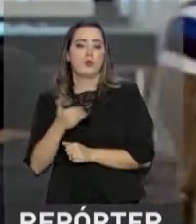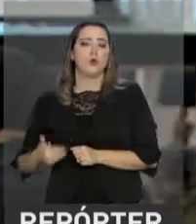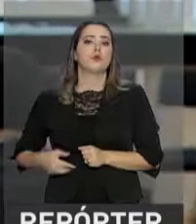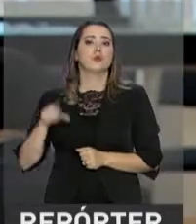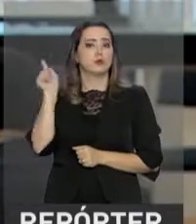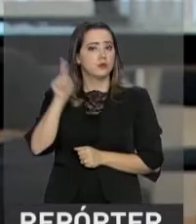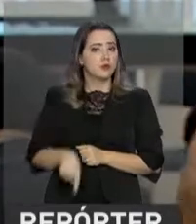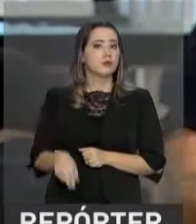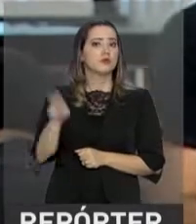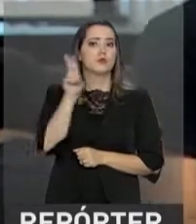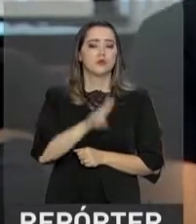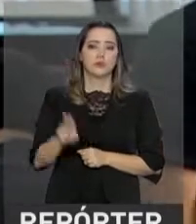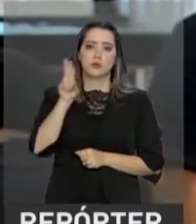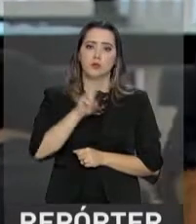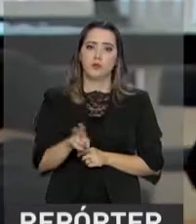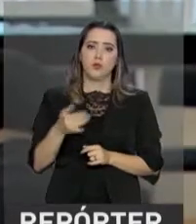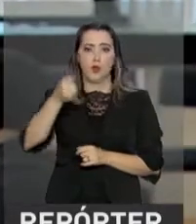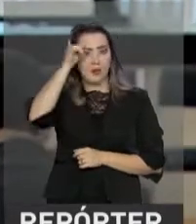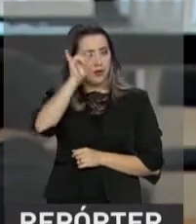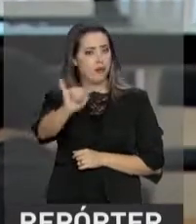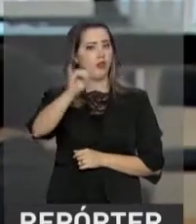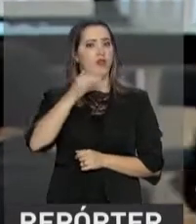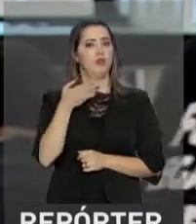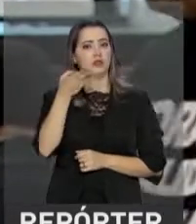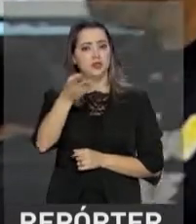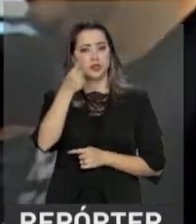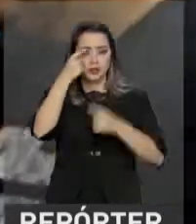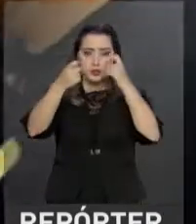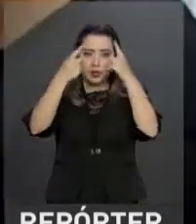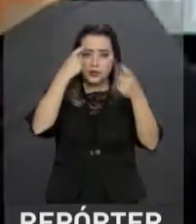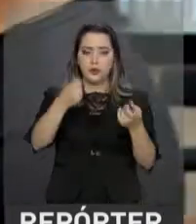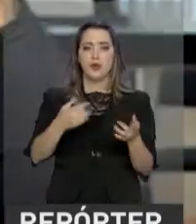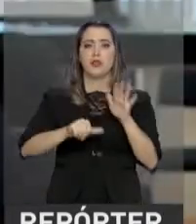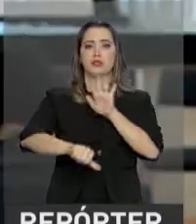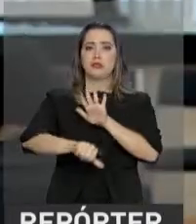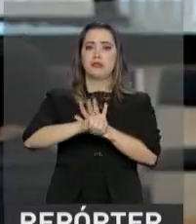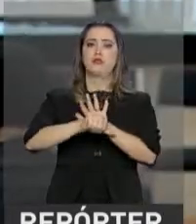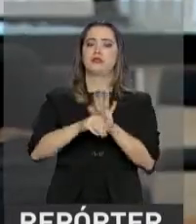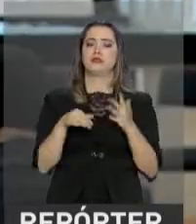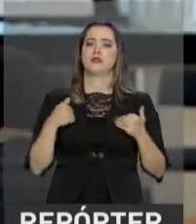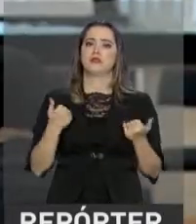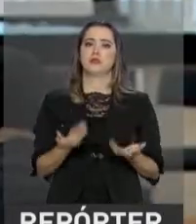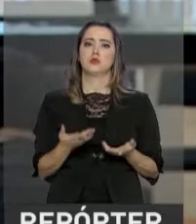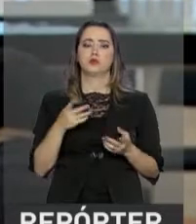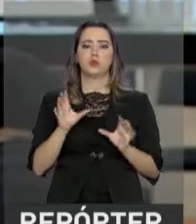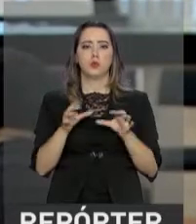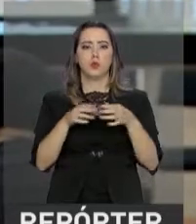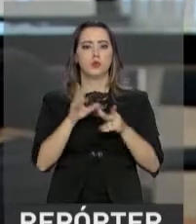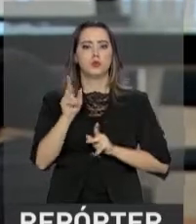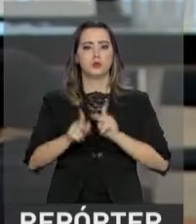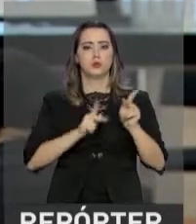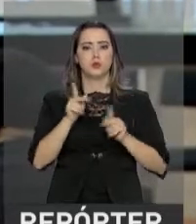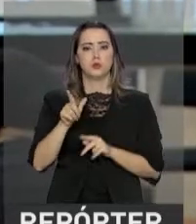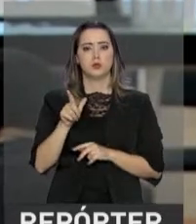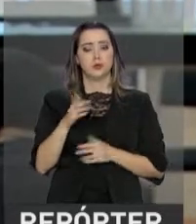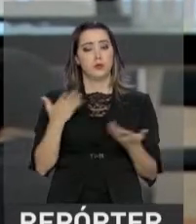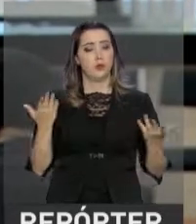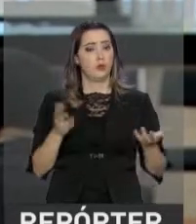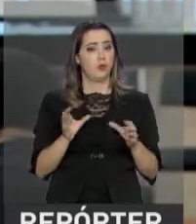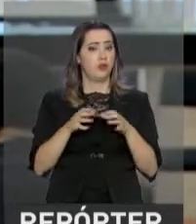uma ferramenta de coibir essas violações, essas violências contra a população LGBT. O momento